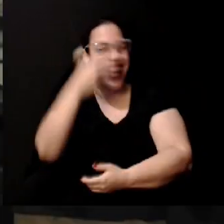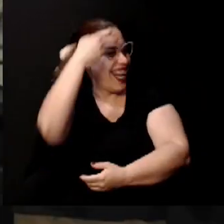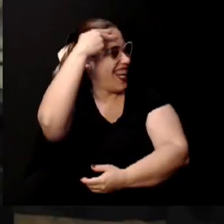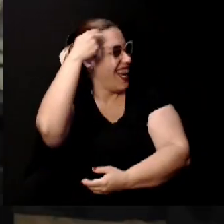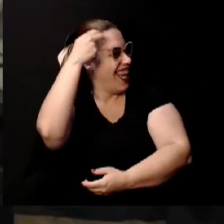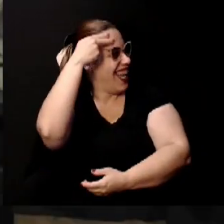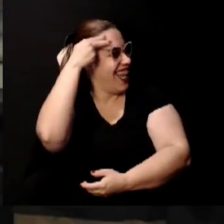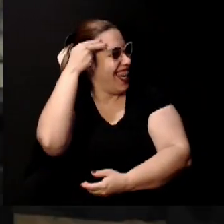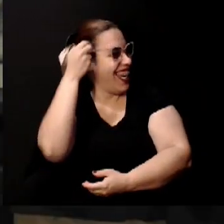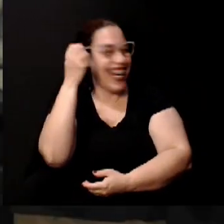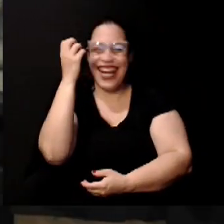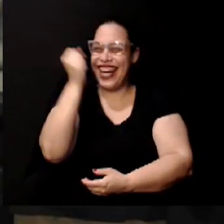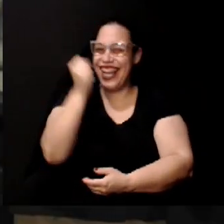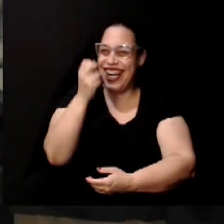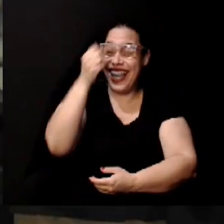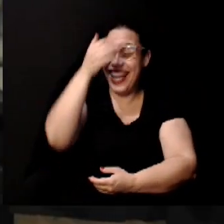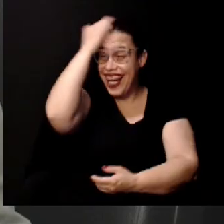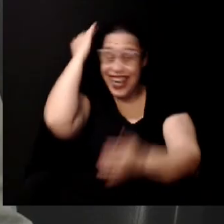brancos na cabeça,